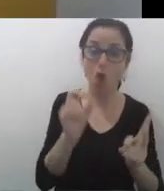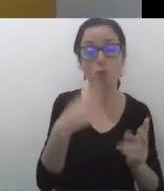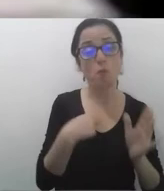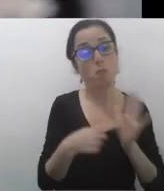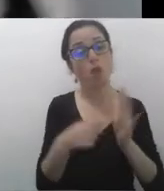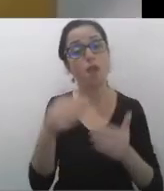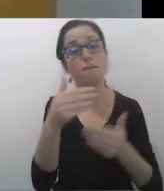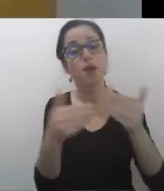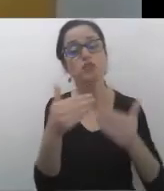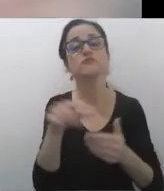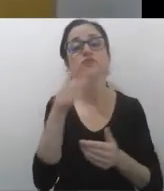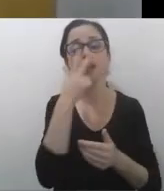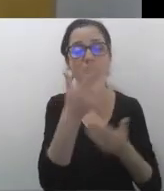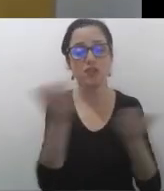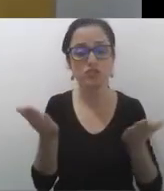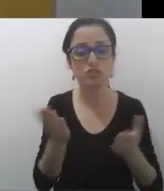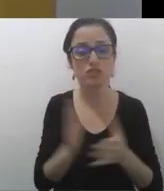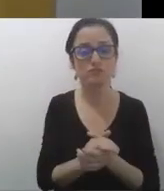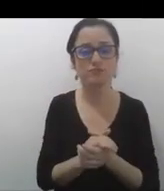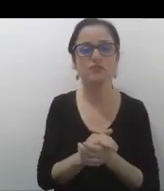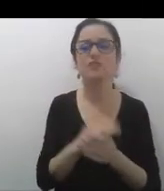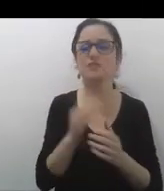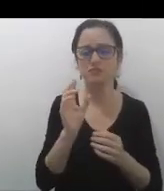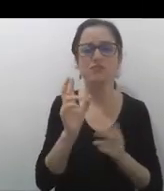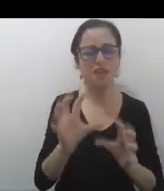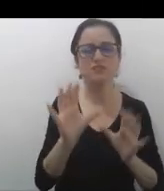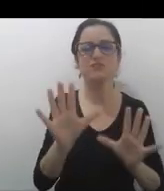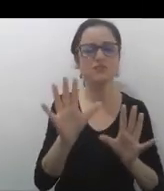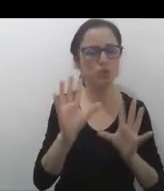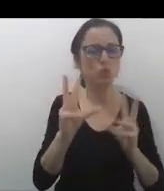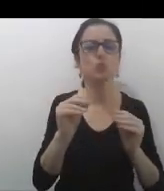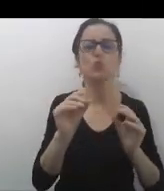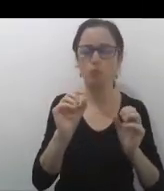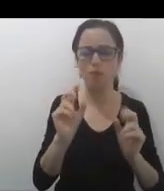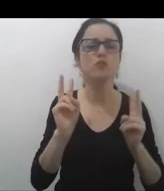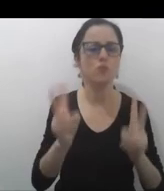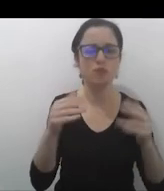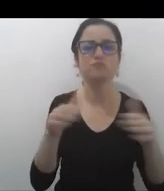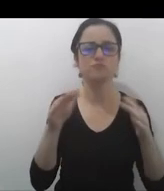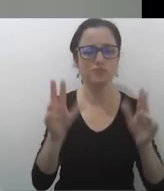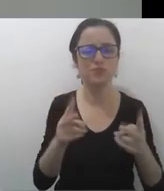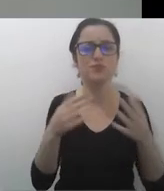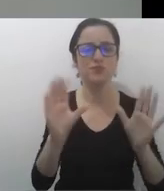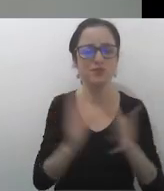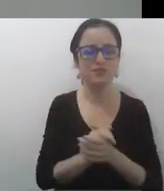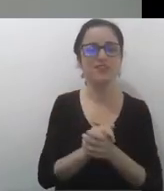Se eu continuo, se eu mostro imagens, o que vocês acham? É o caso, tudo. Manda Bárbara.